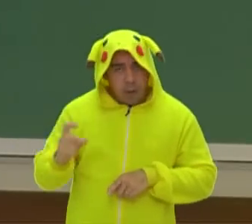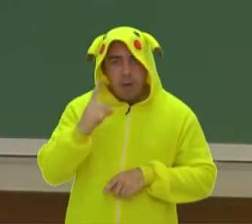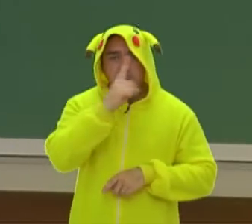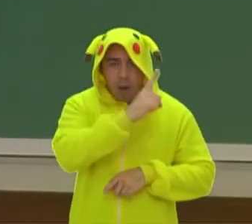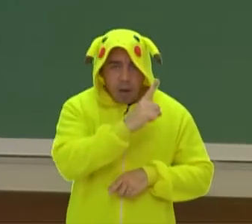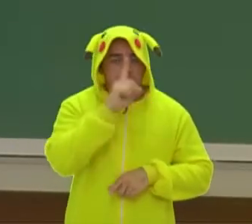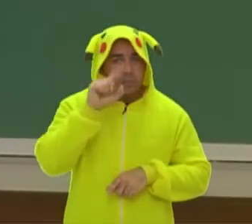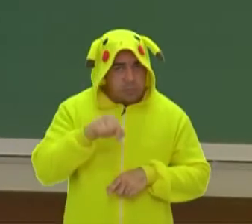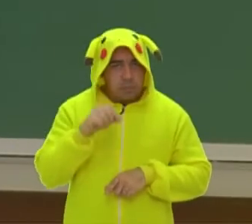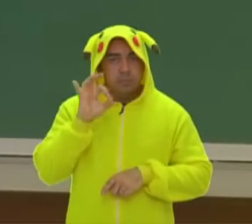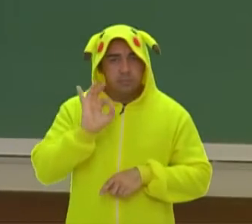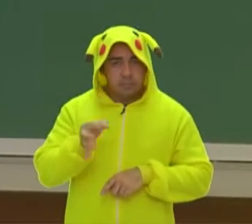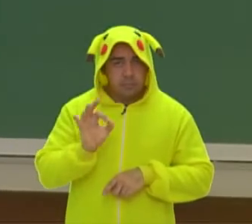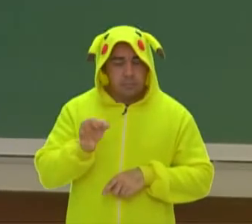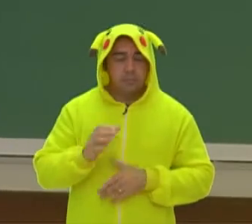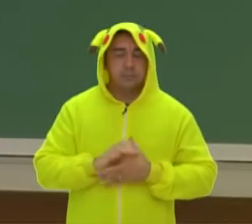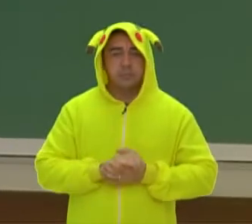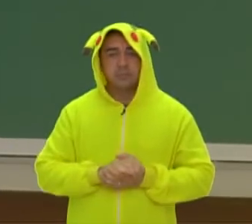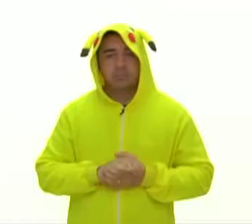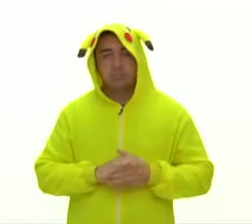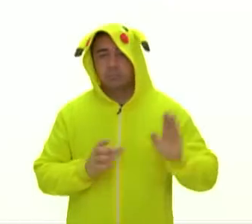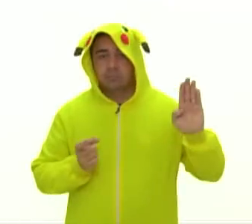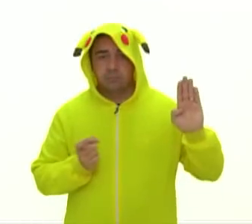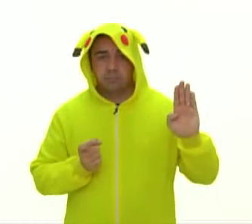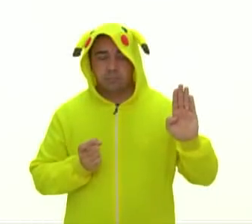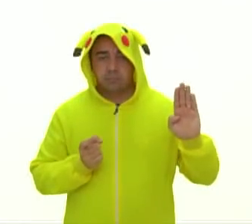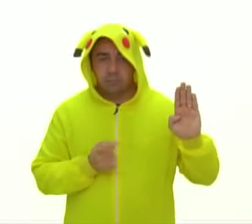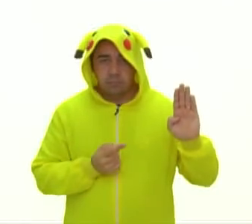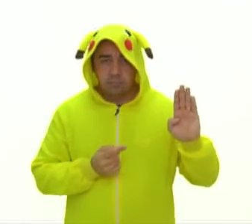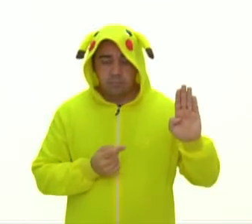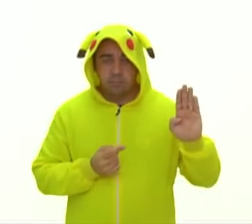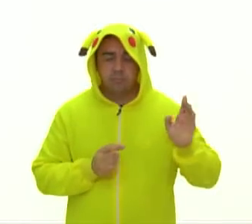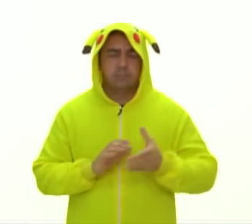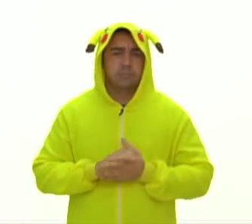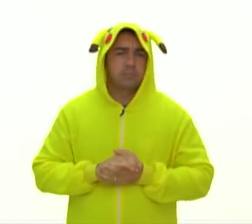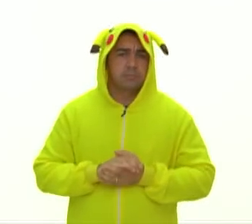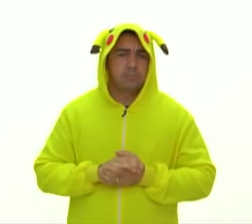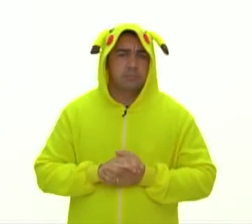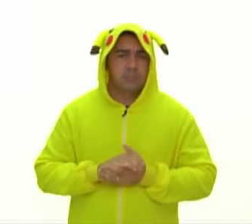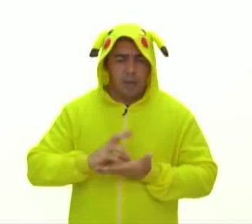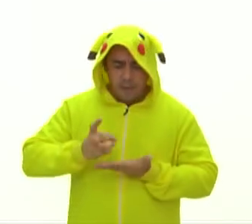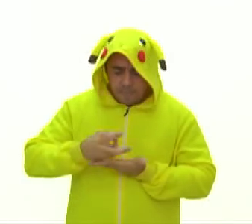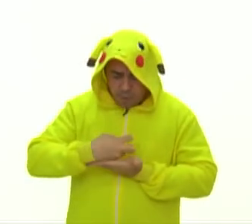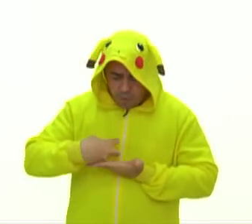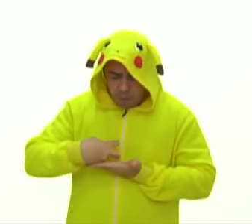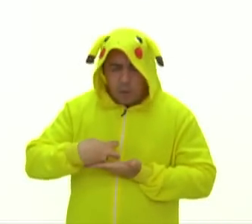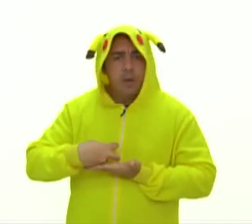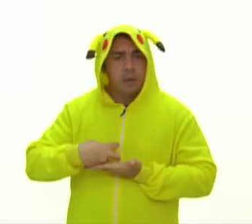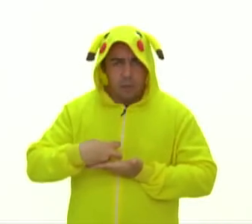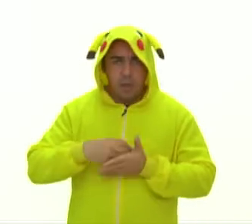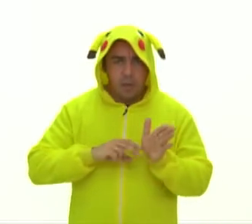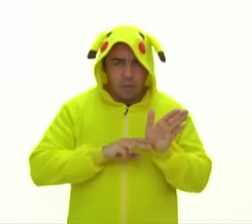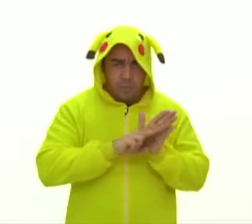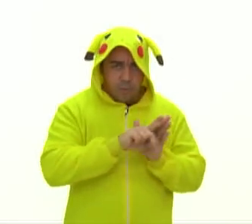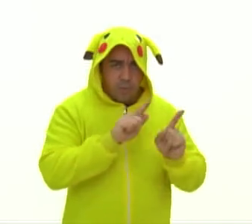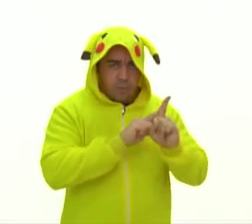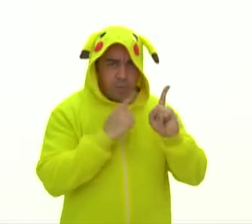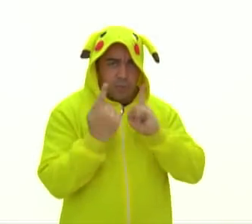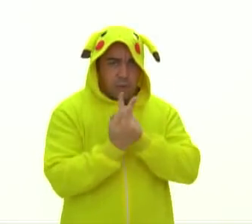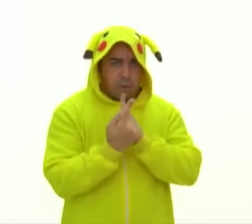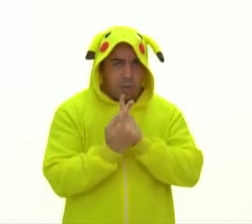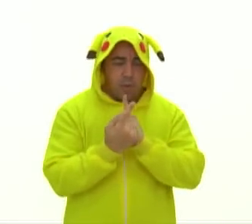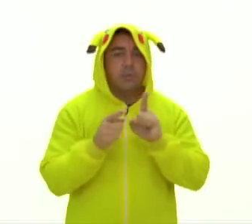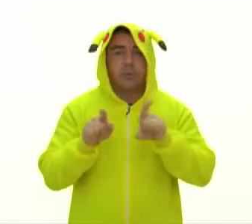que é a parte bioquímica que a gente falou na aula anterior, nas aulas anteriores, né? Embriologia e biogeografia, também, comparação